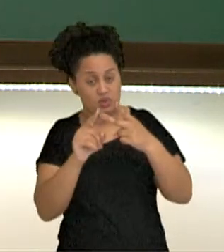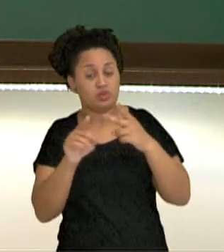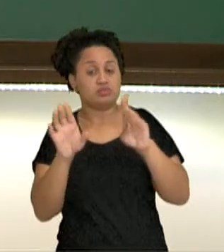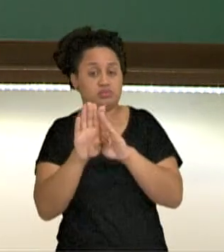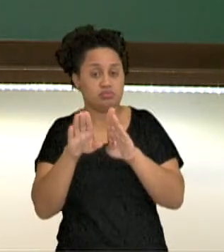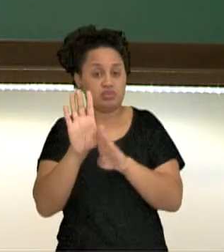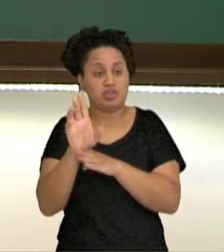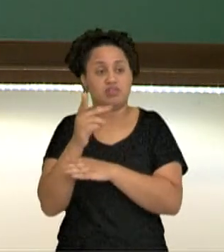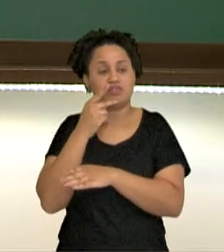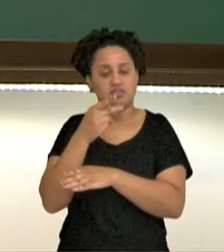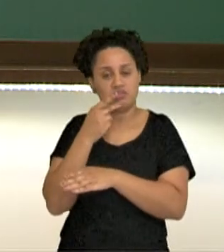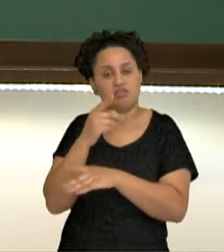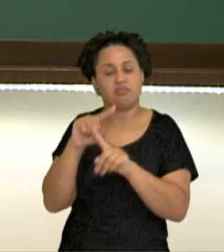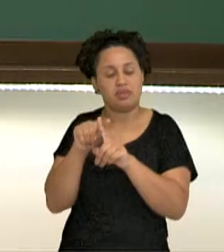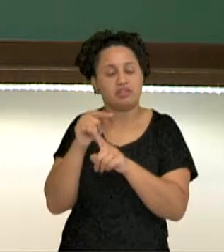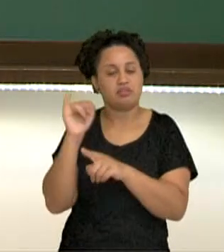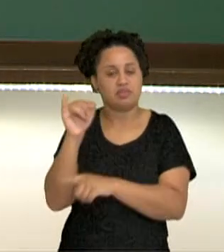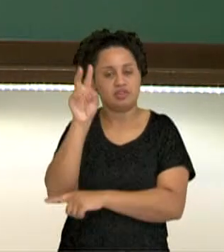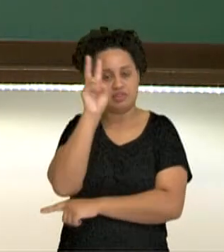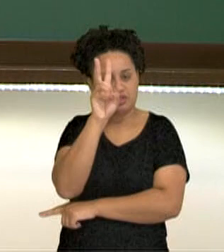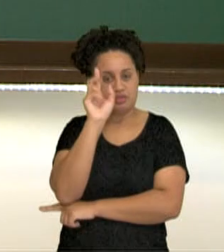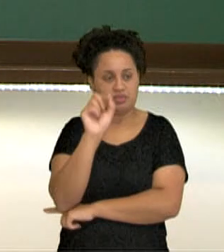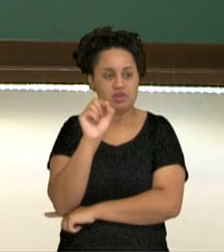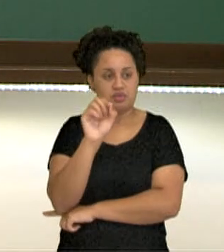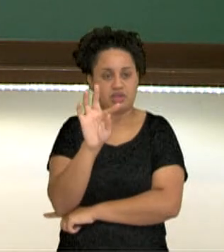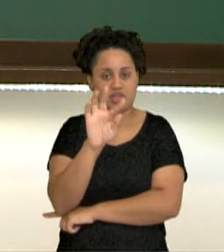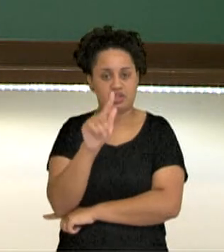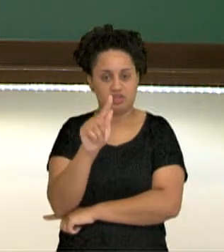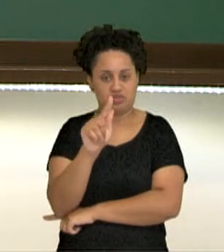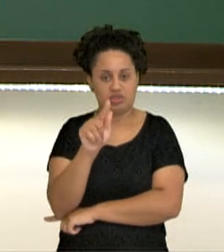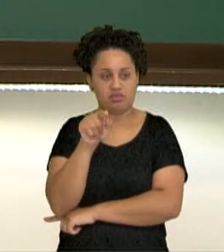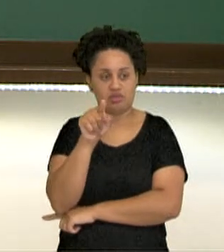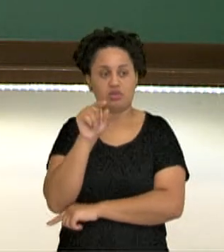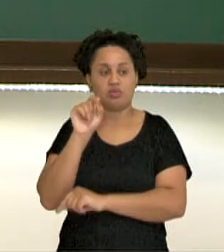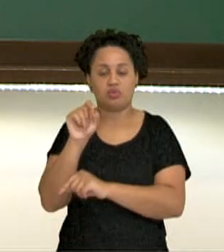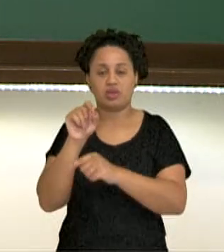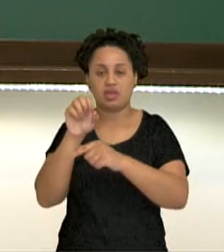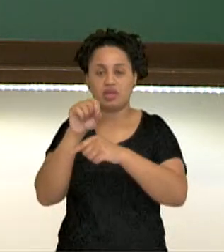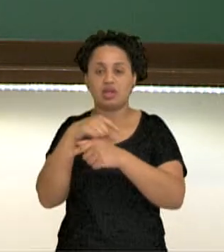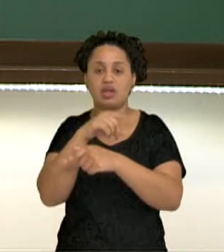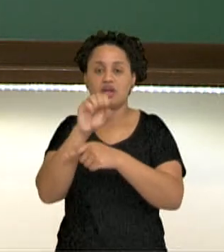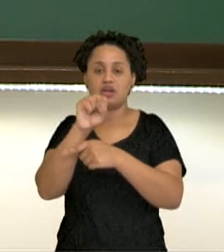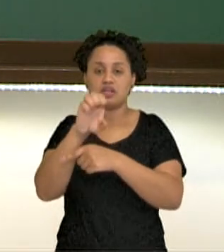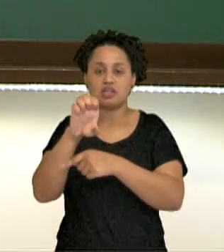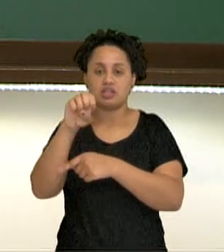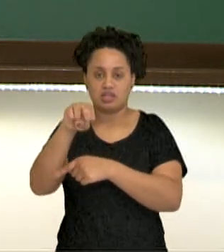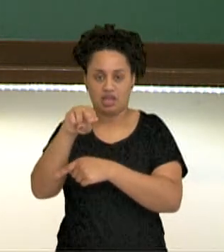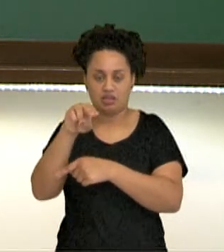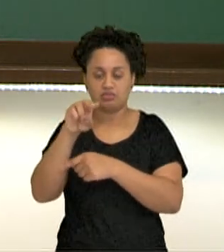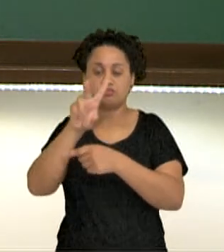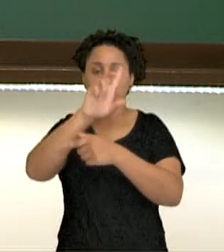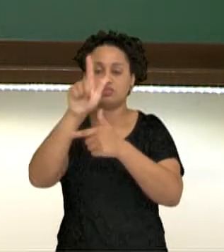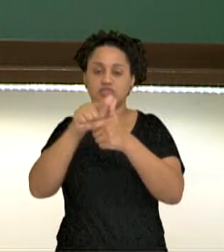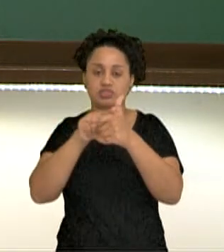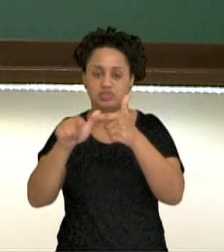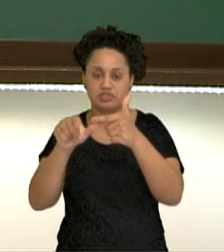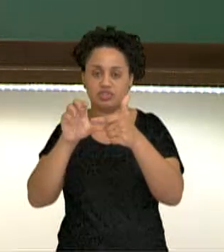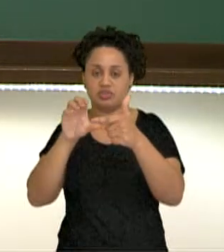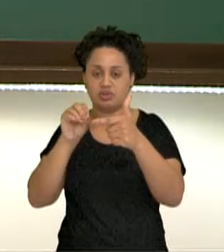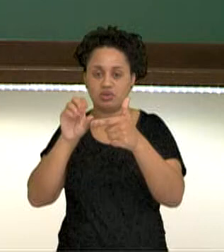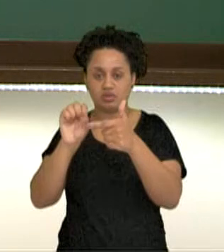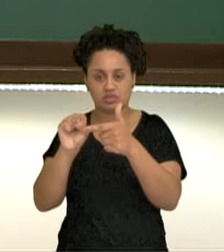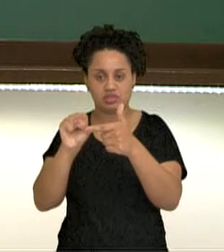em outro momento, mas vale relembrar, de que a tangente de um ângulo é igual à divisão do seno desse ângulo pelo